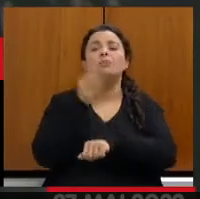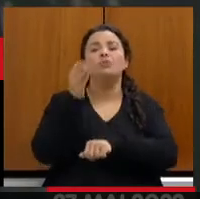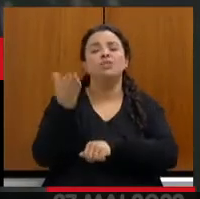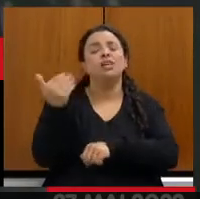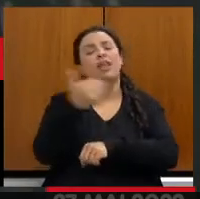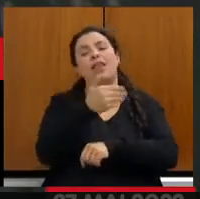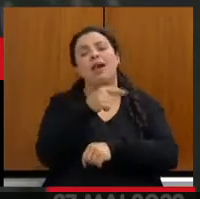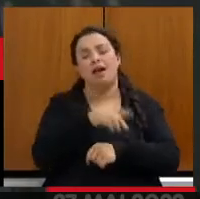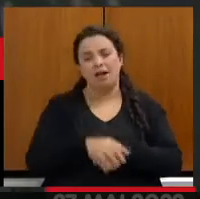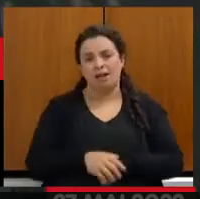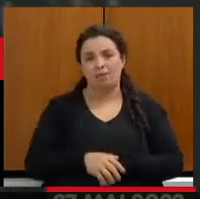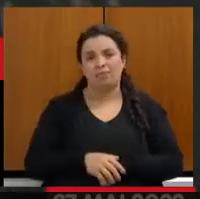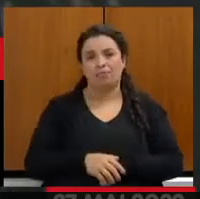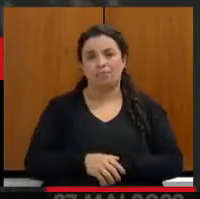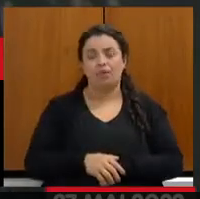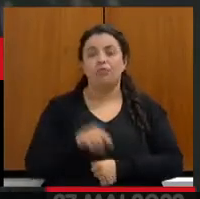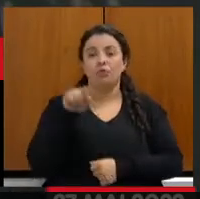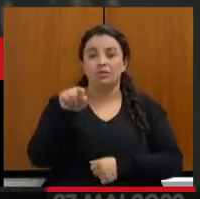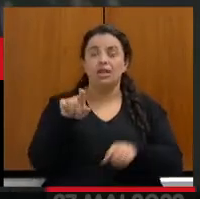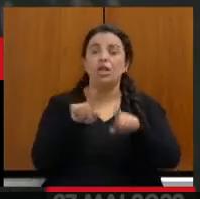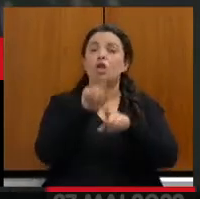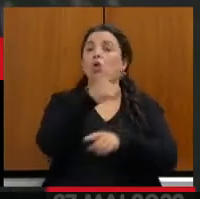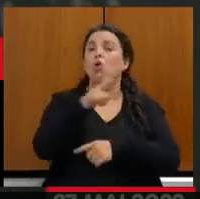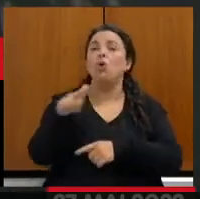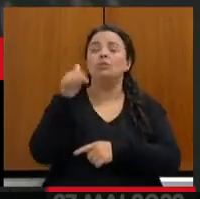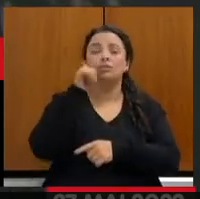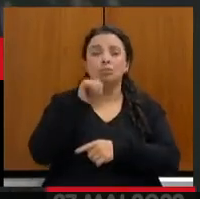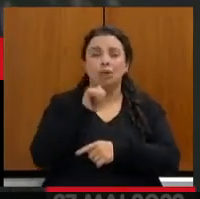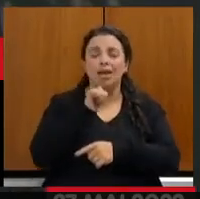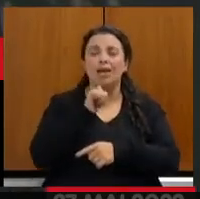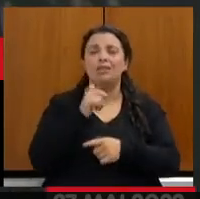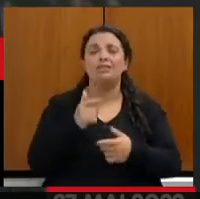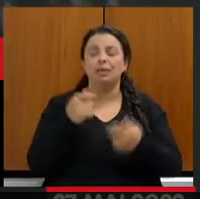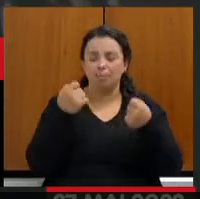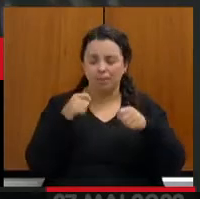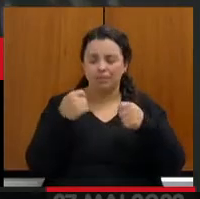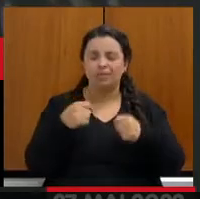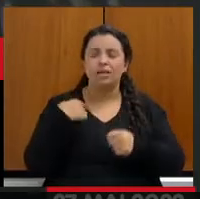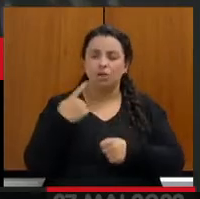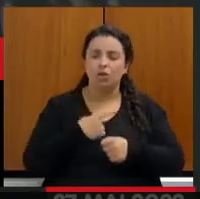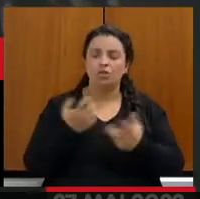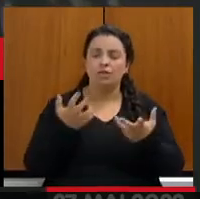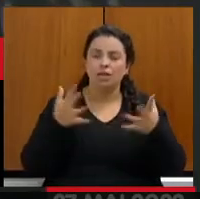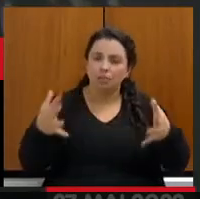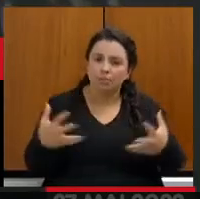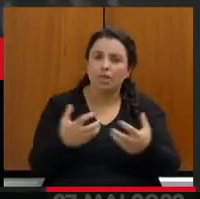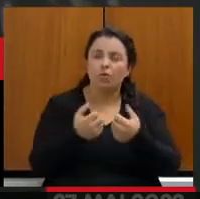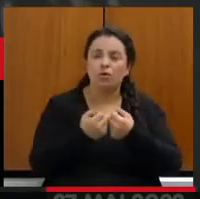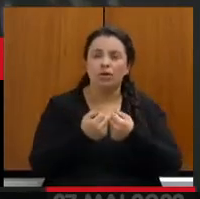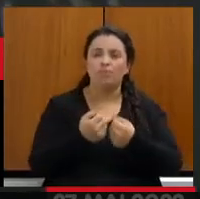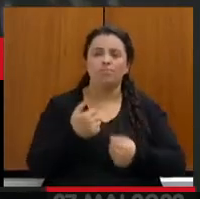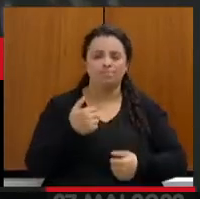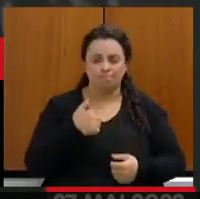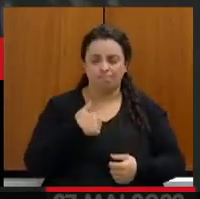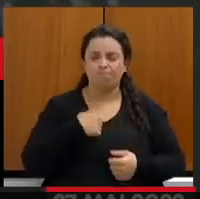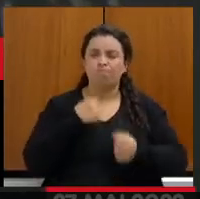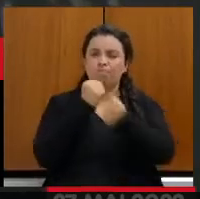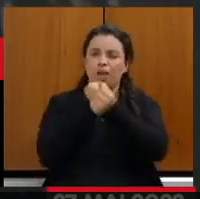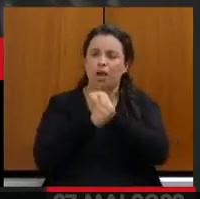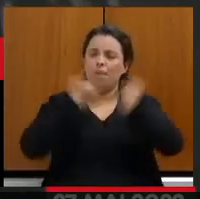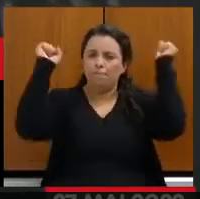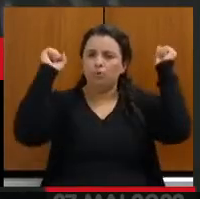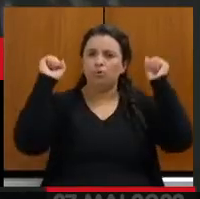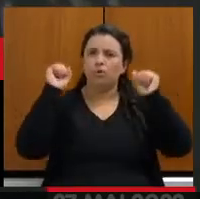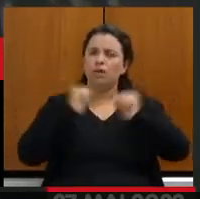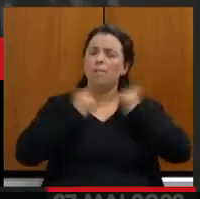não só você mas a todas as mulheres que assim necessitar repúdio a essa